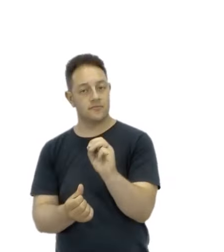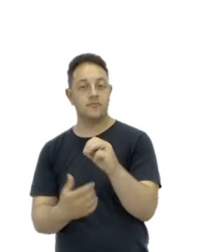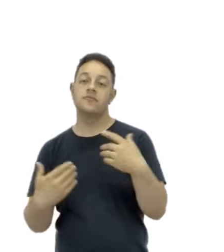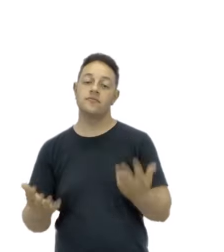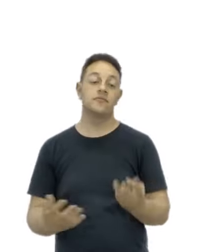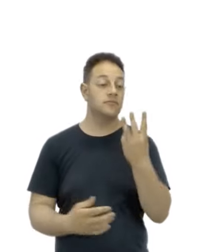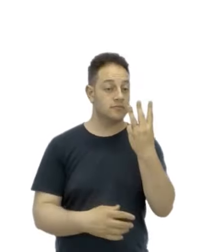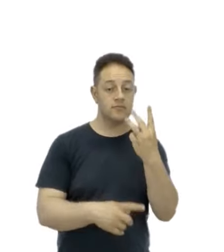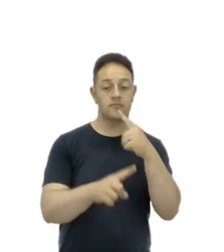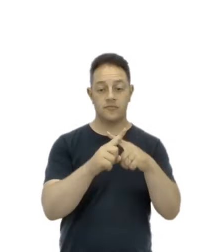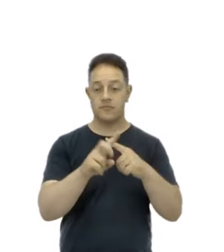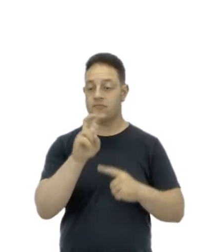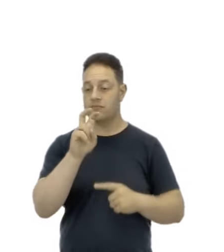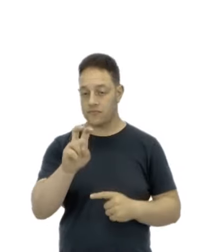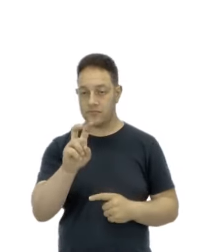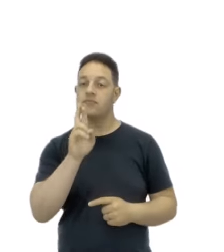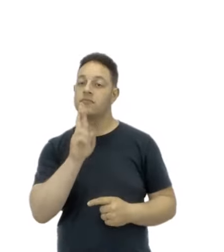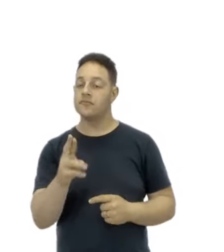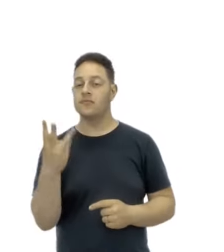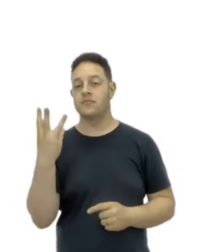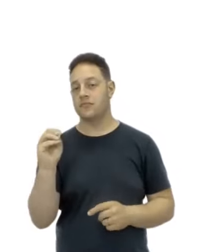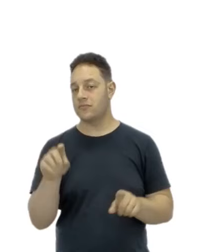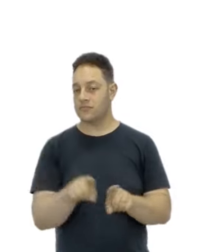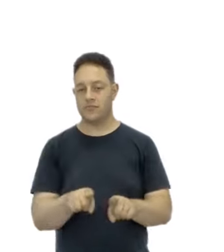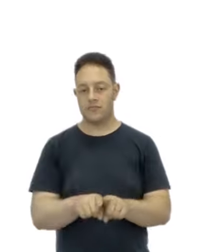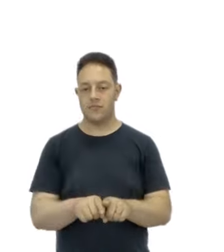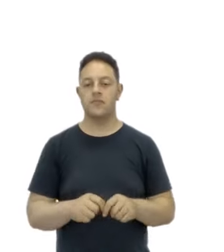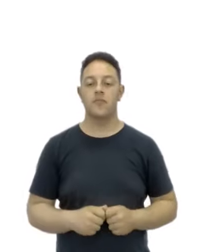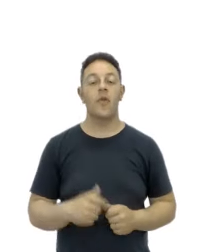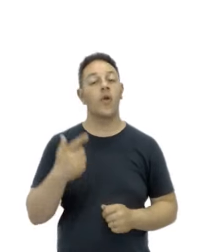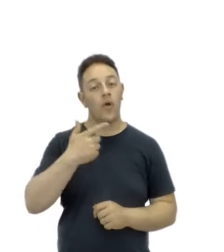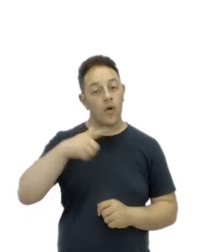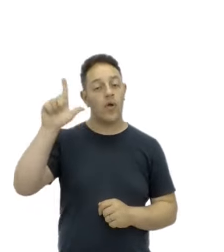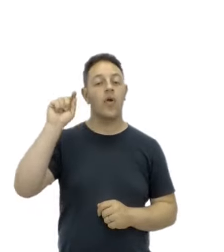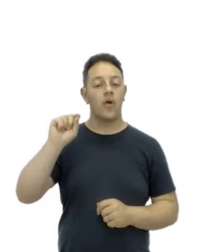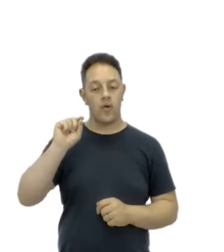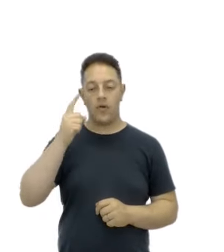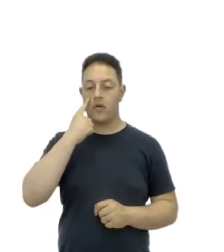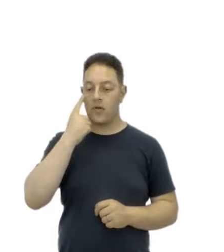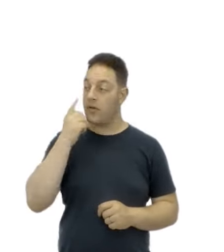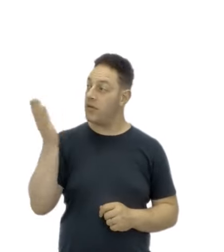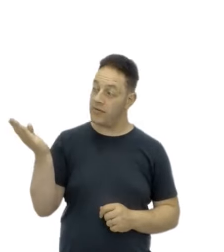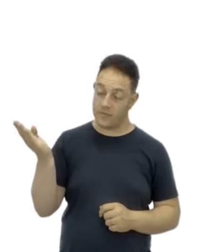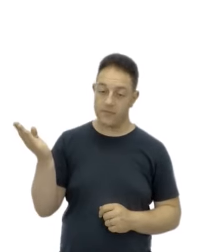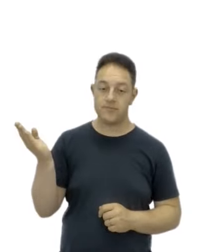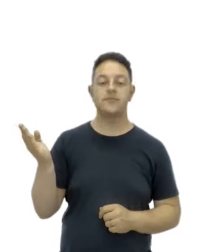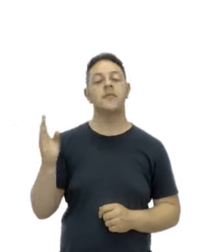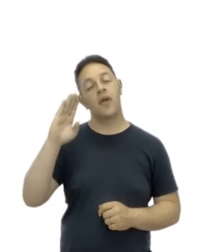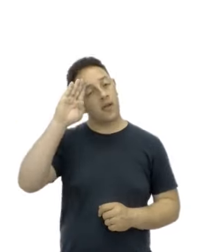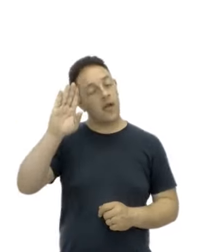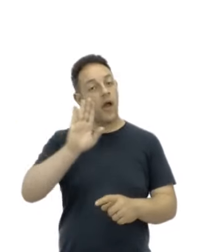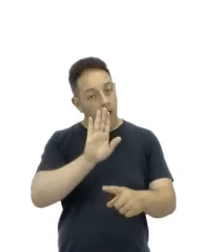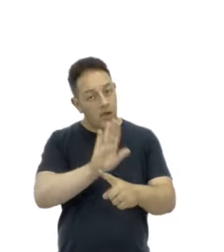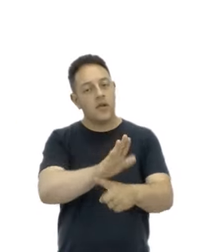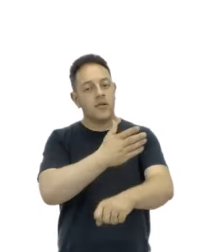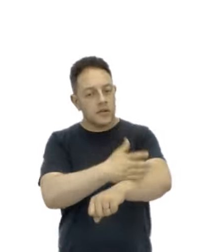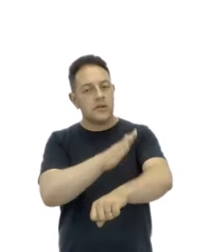vezes 5 igual a 30. Uma outra forma de desdobrar essa atividade pensando na ideia